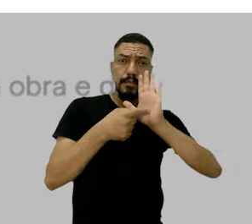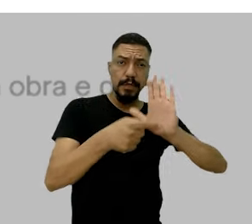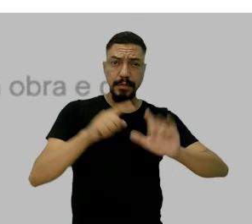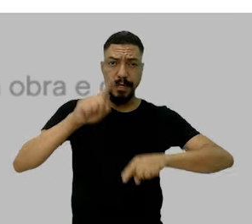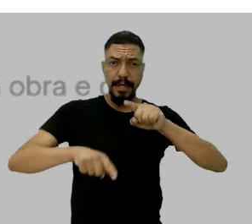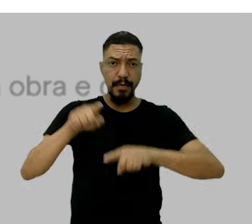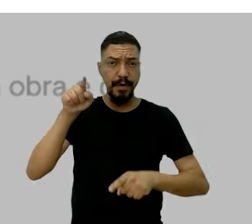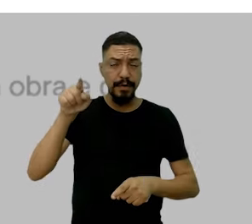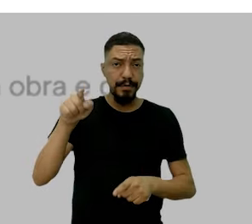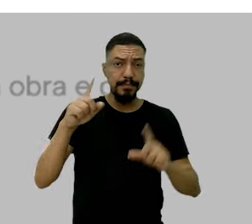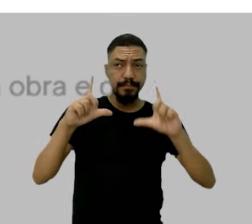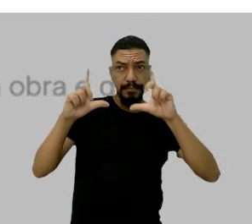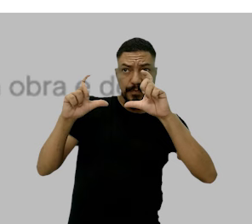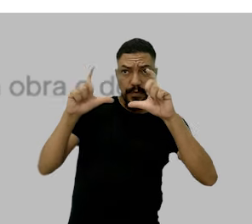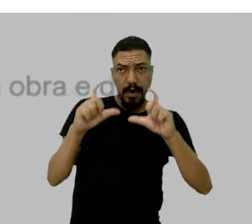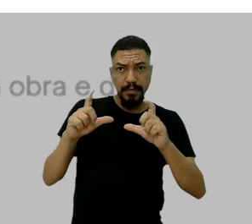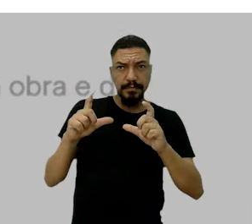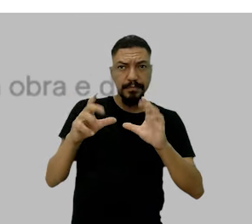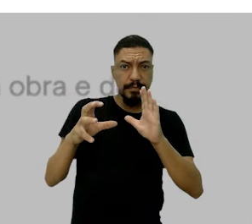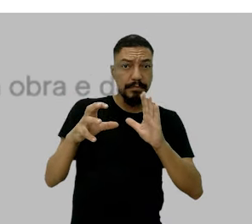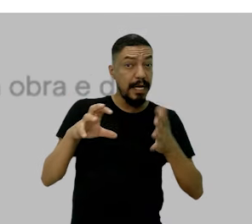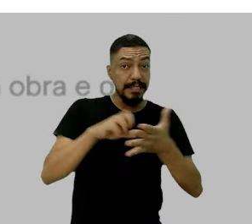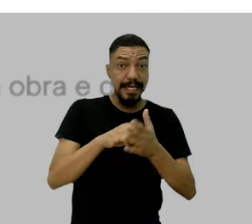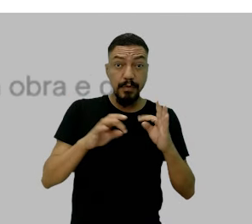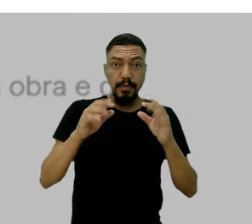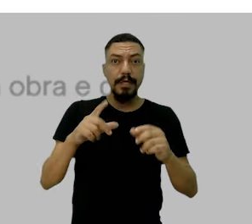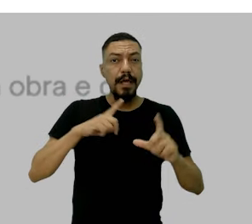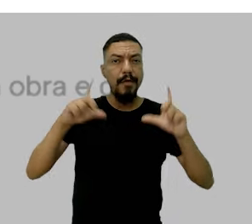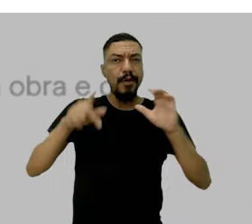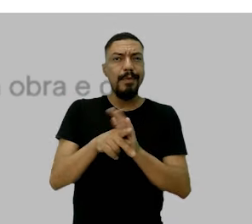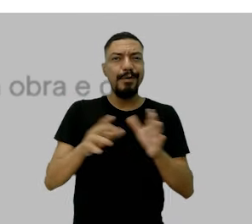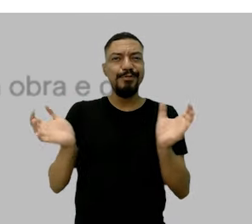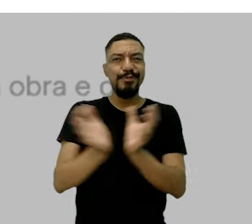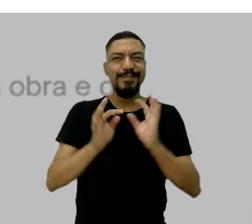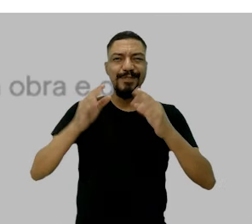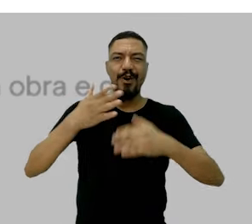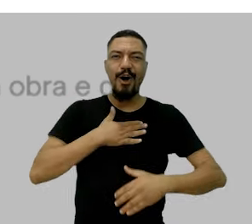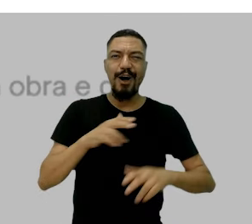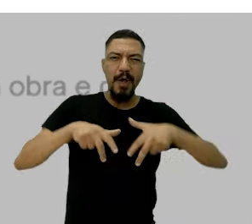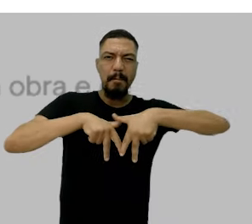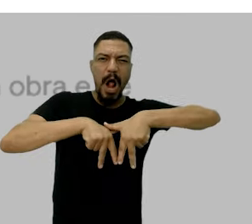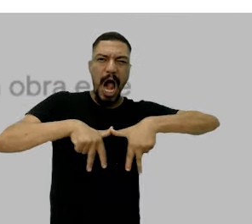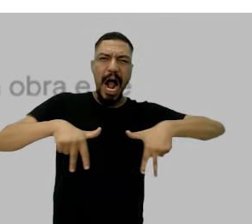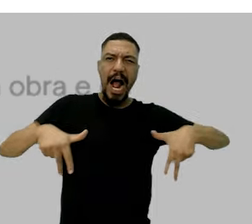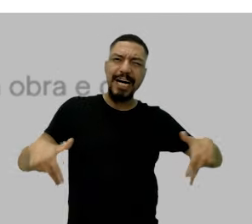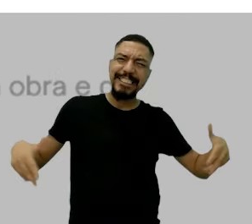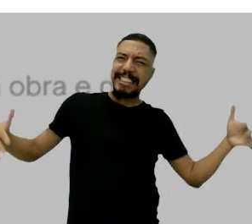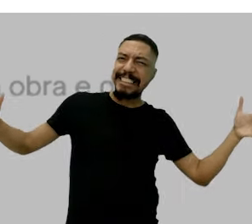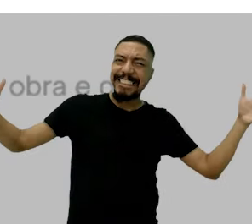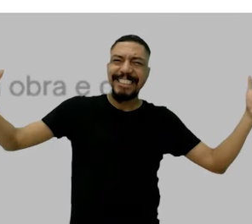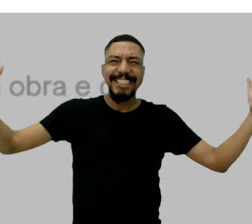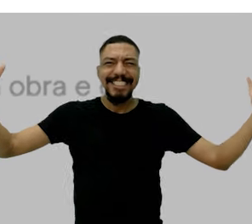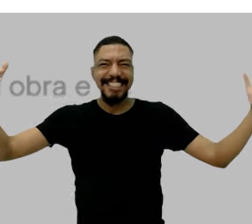aqui, né, e tiro fotos e registro. Gente, até aquela foto da equipe que todo mundo gosta de tirar no final, que é a melhor foto que a gente tira,